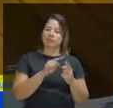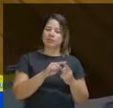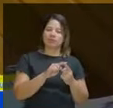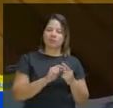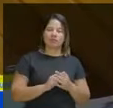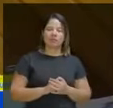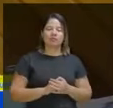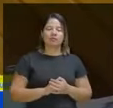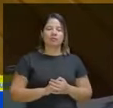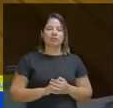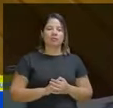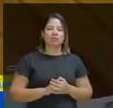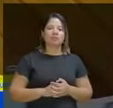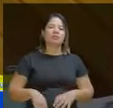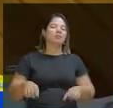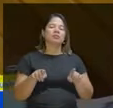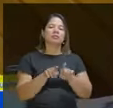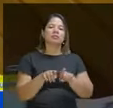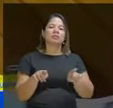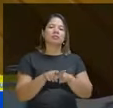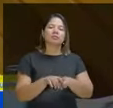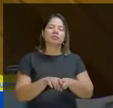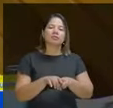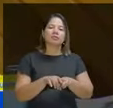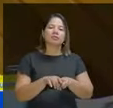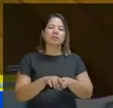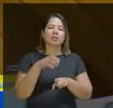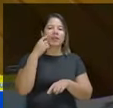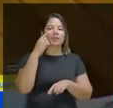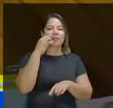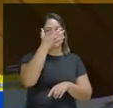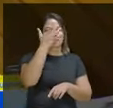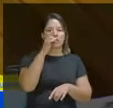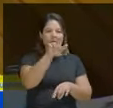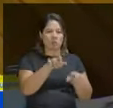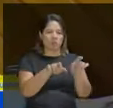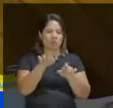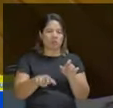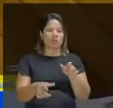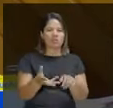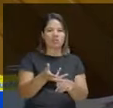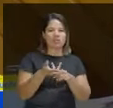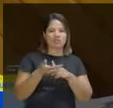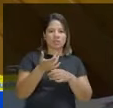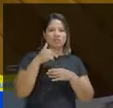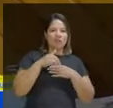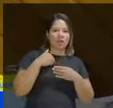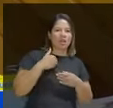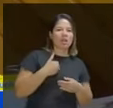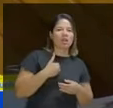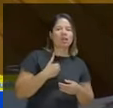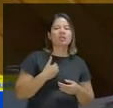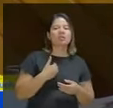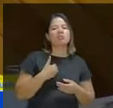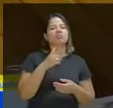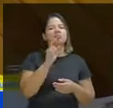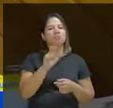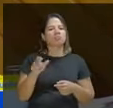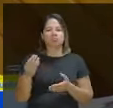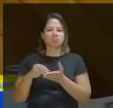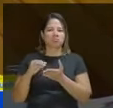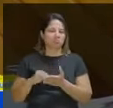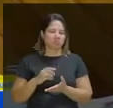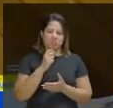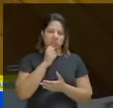denúncia ela seria inepta em razão da ausência de identificação dos eleitores aliciados. Então, acerca dessa matéria de fundo, a jurisprudência ela é uníssona,